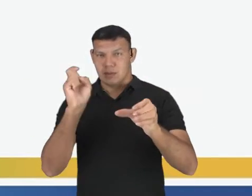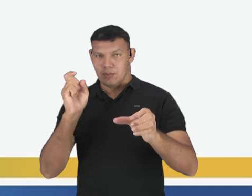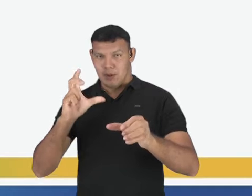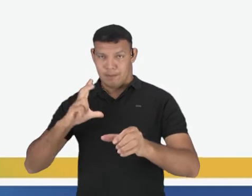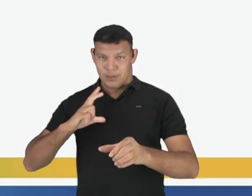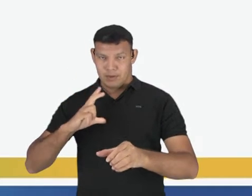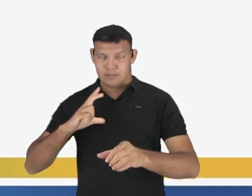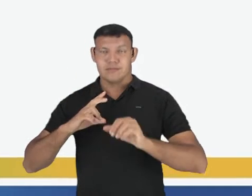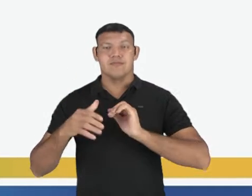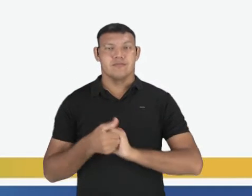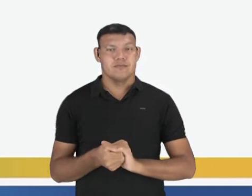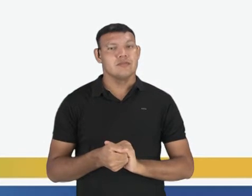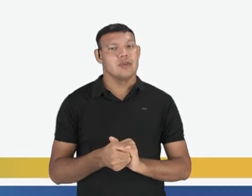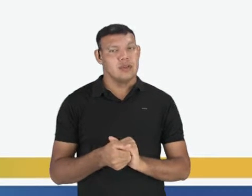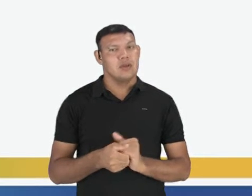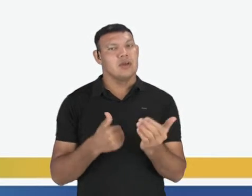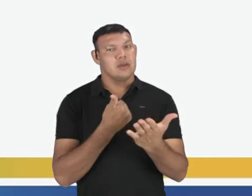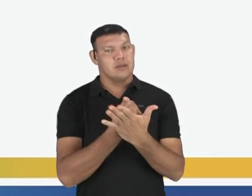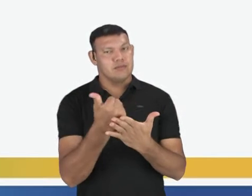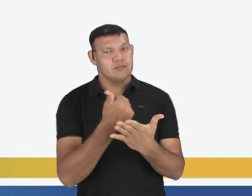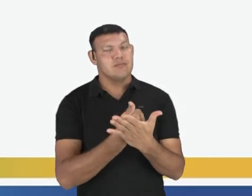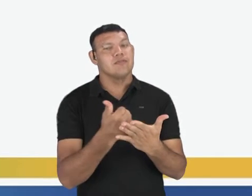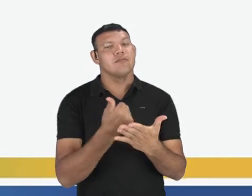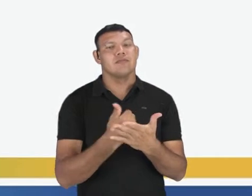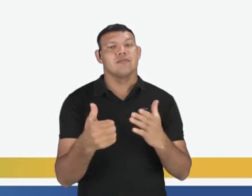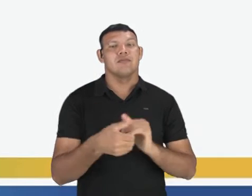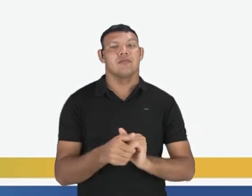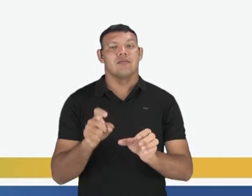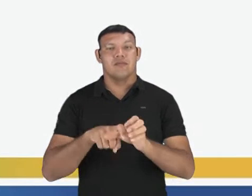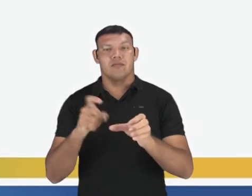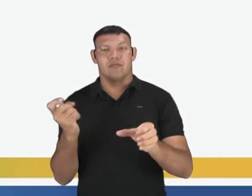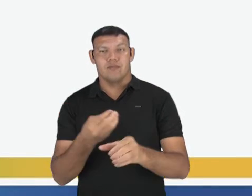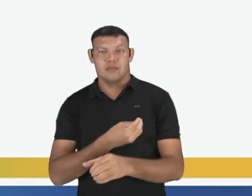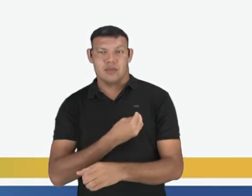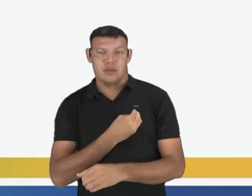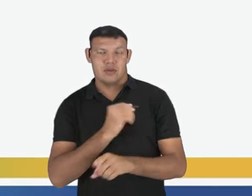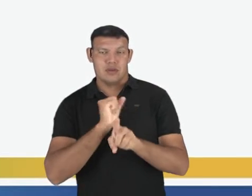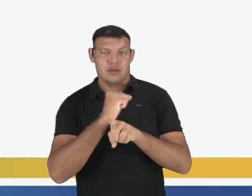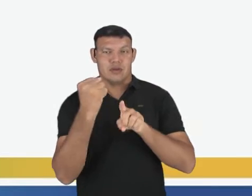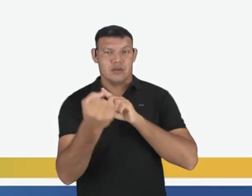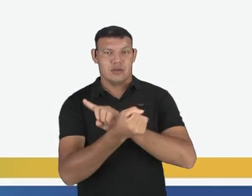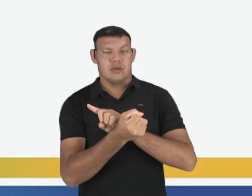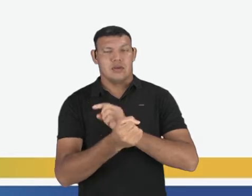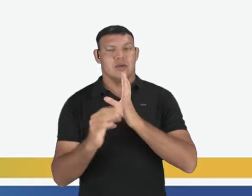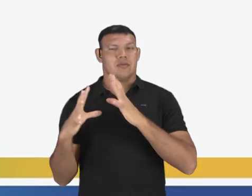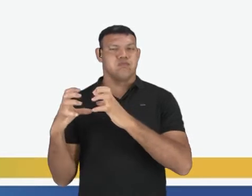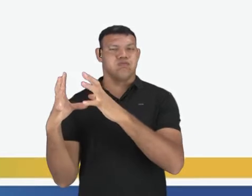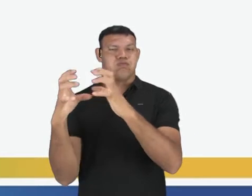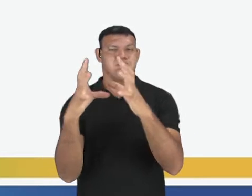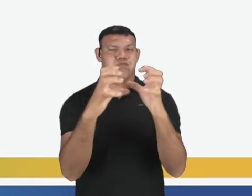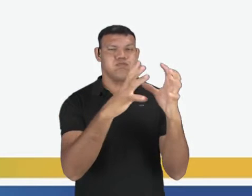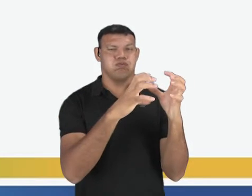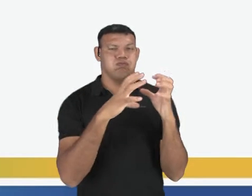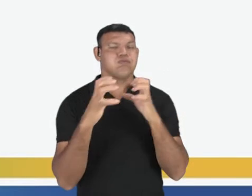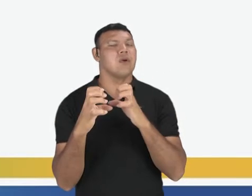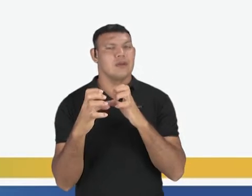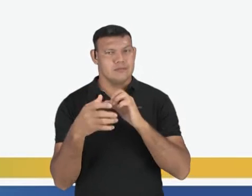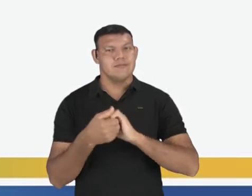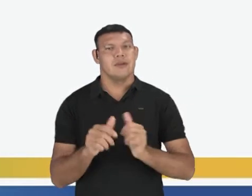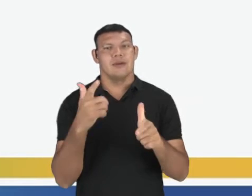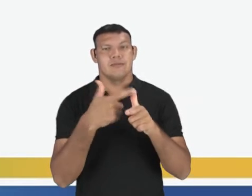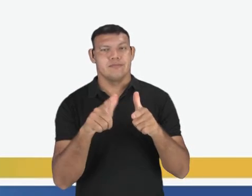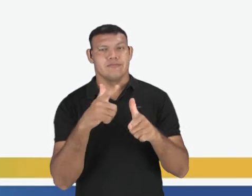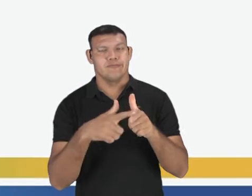privada, atuam no planejamento da vida social, antecipando-se aos conflitos sociais que resultariam